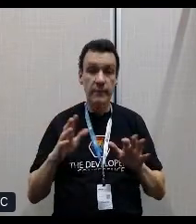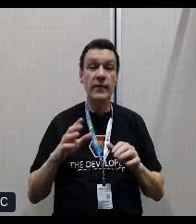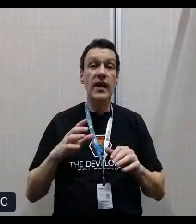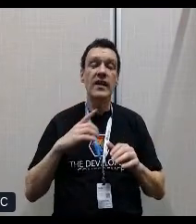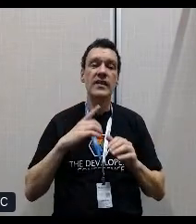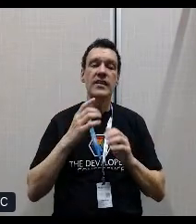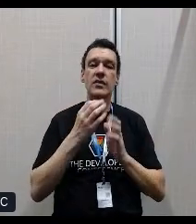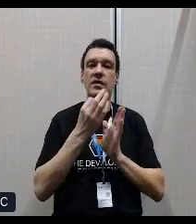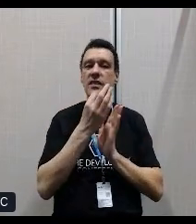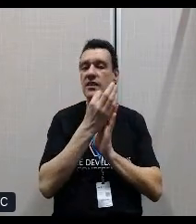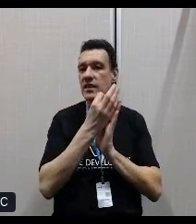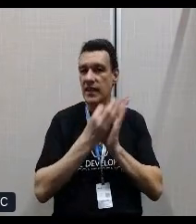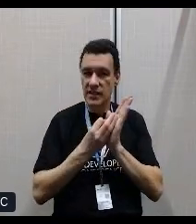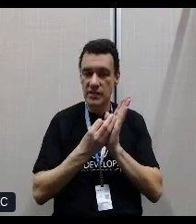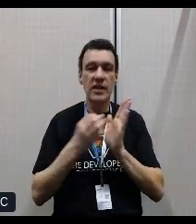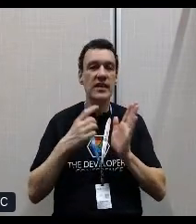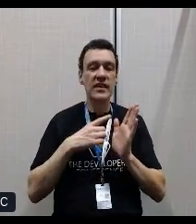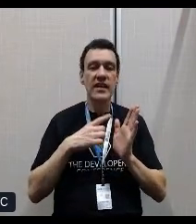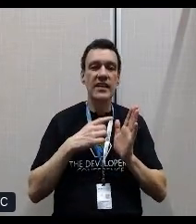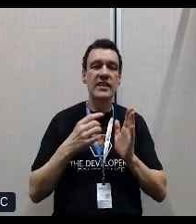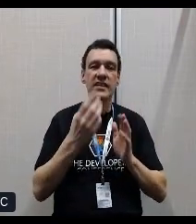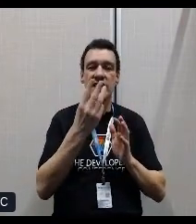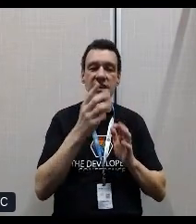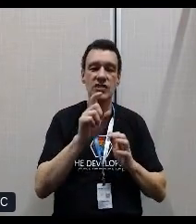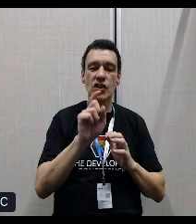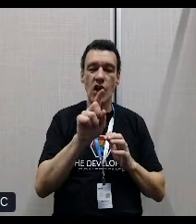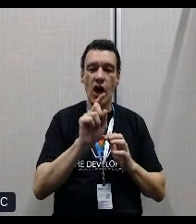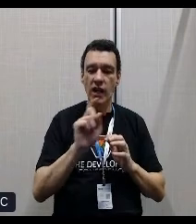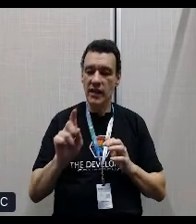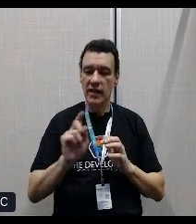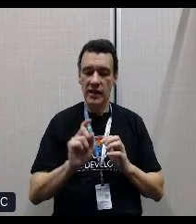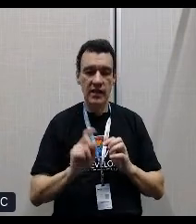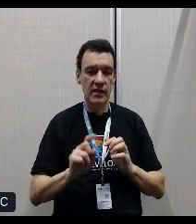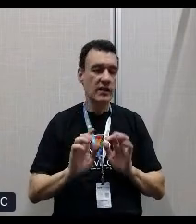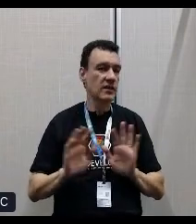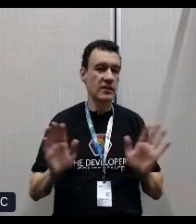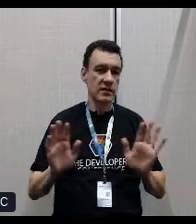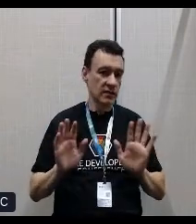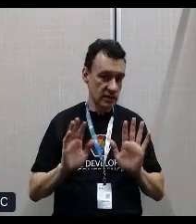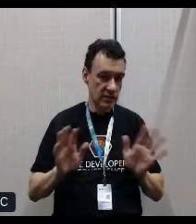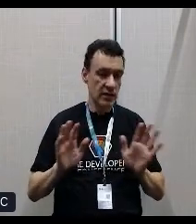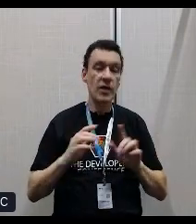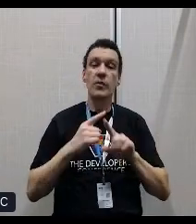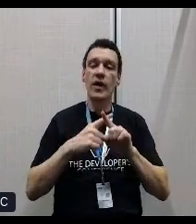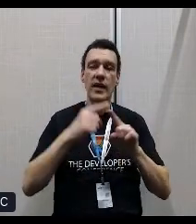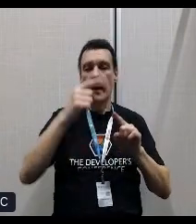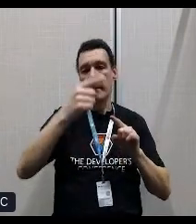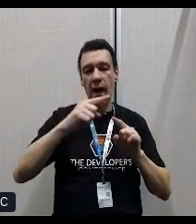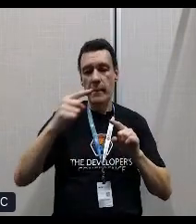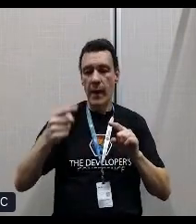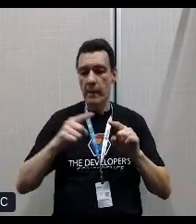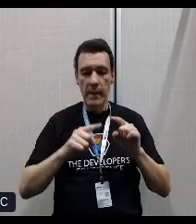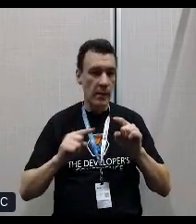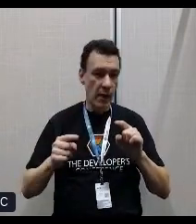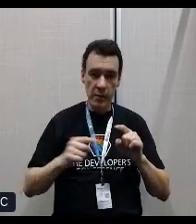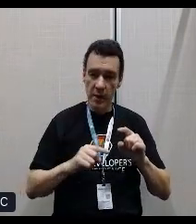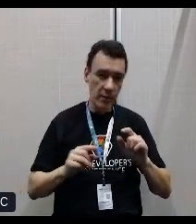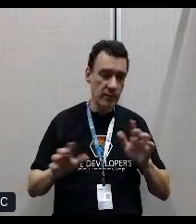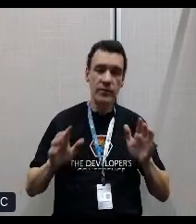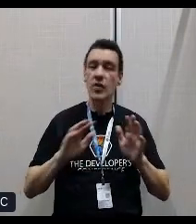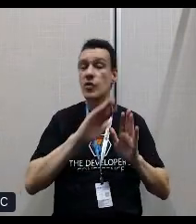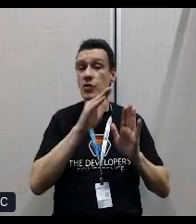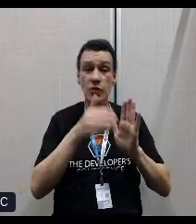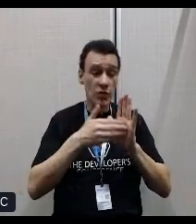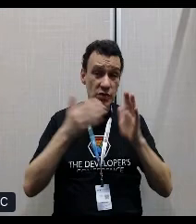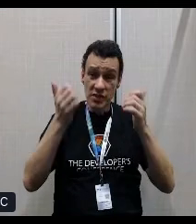3 formas de navegação por leitores de tela, que é percorrendo todo o conteúdo por seta, pelos elementos clicáveis, utilizando a